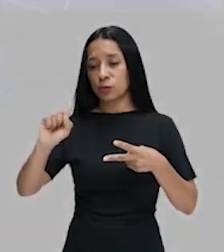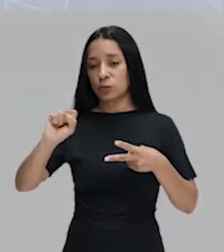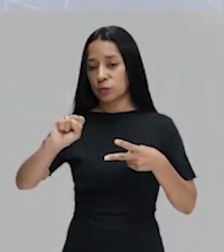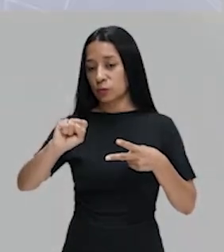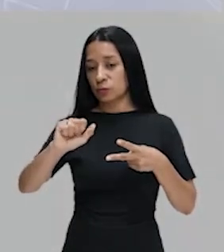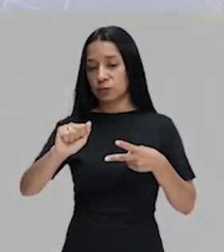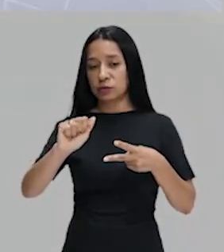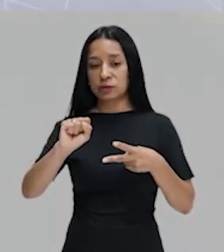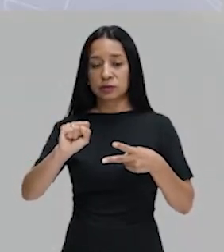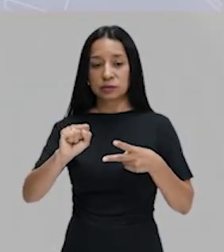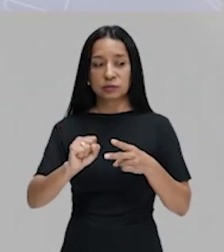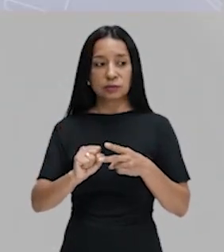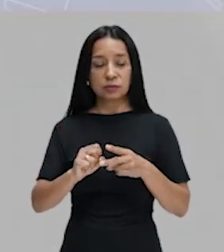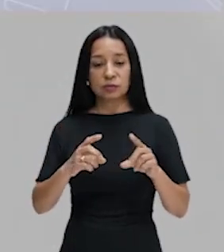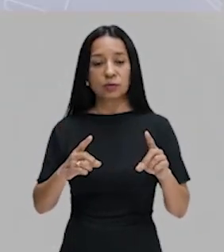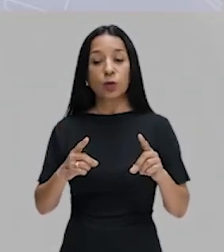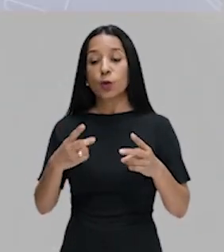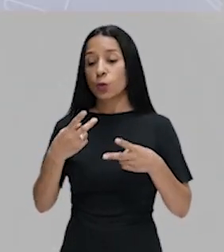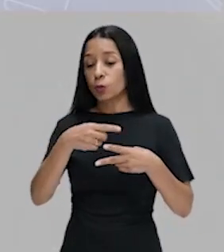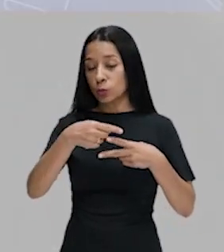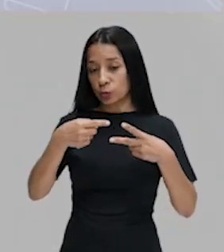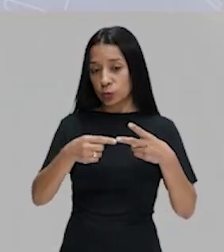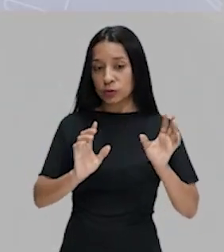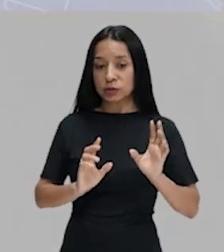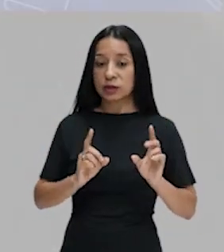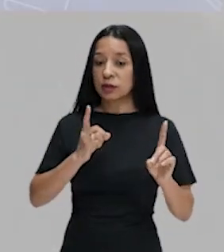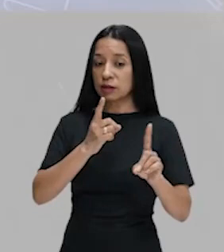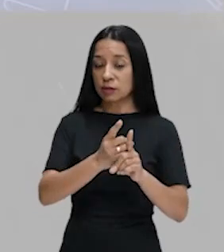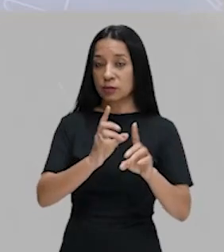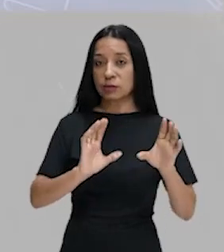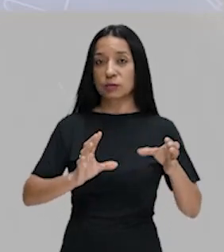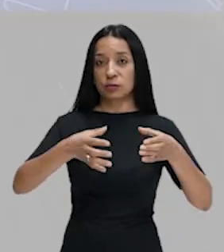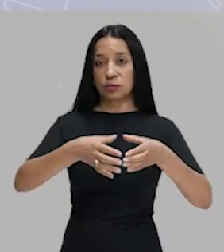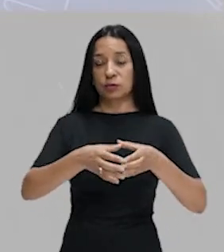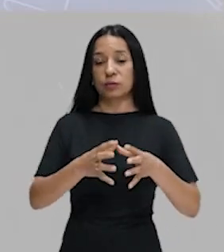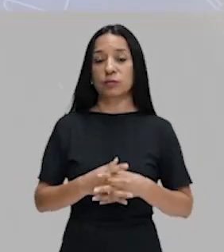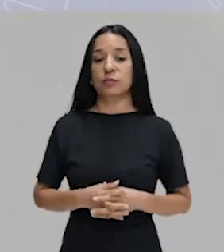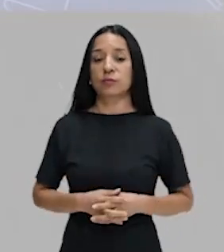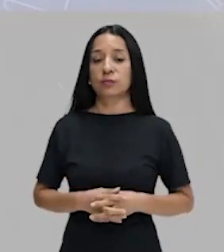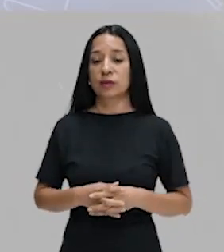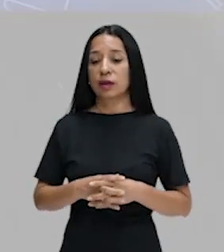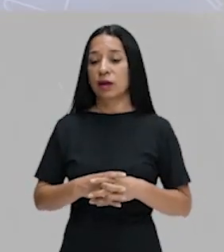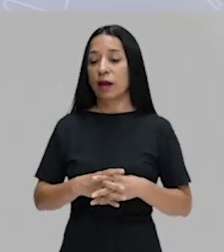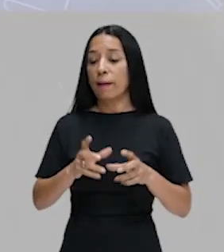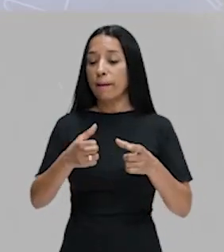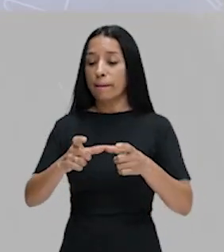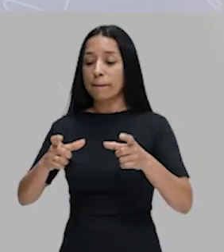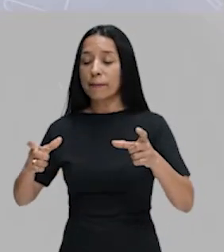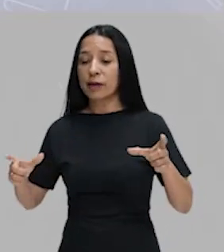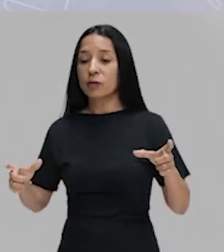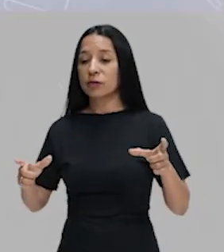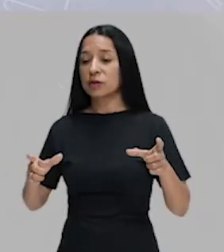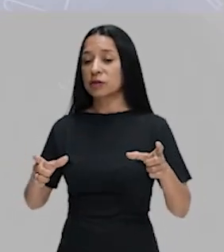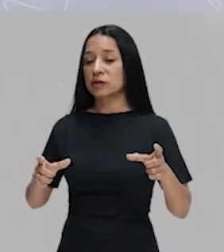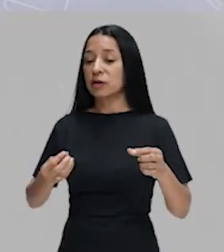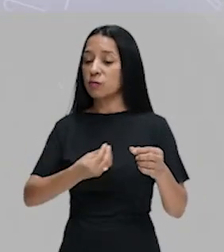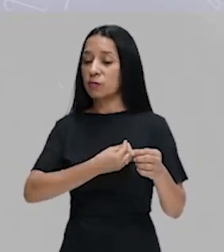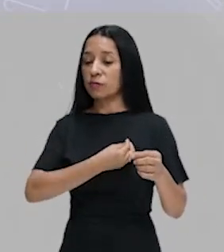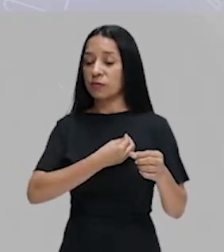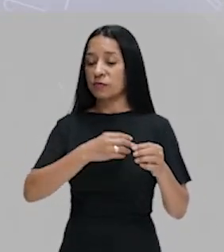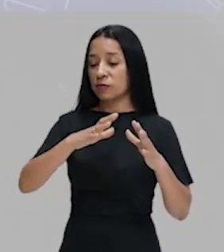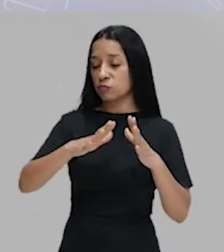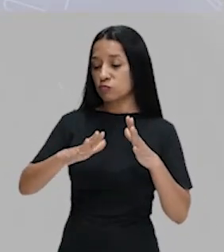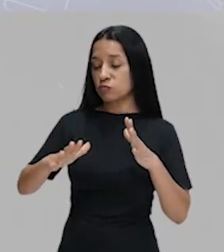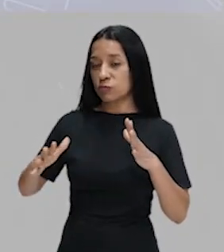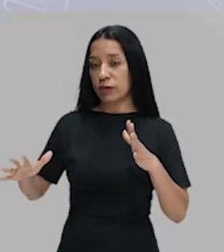Tá? A maioria vai ser marinha. Nós vamos encontrar animais marinhos do filo quinidária.